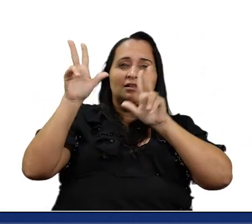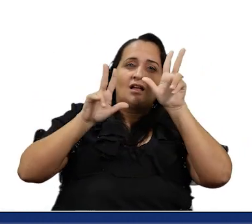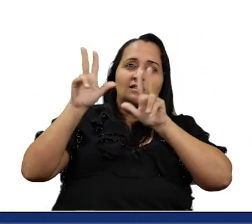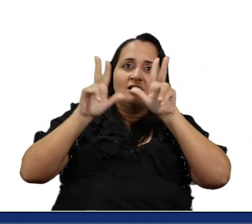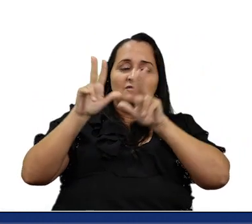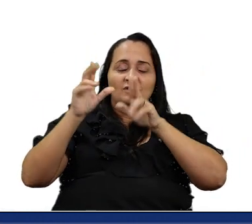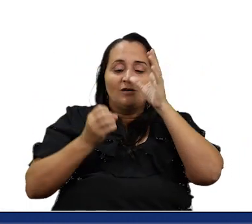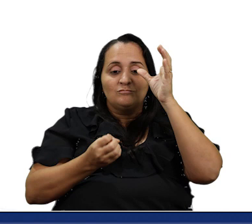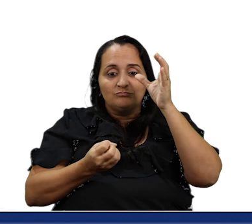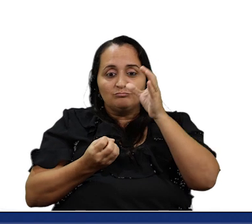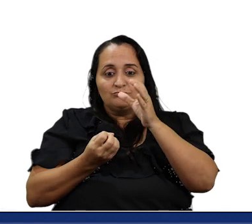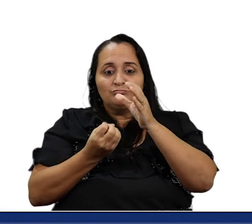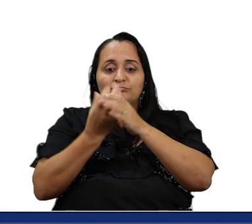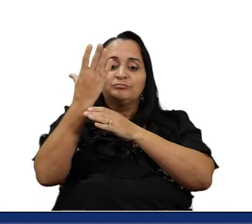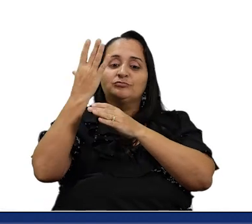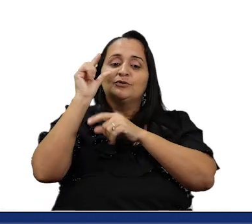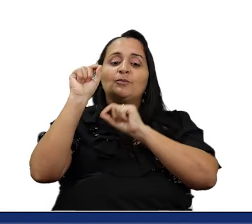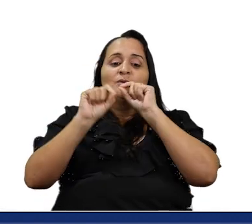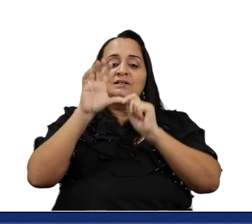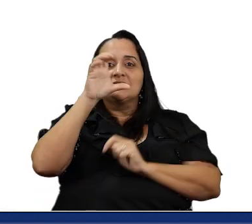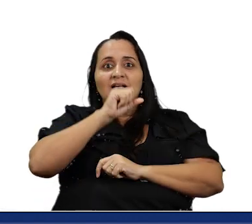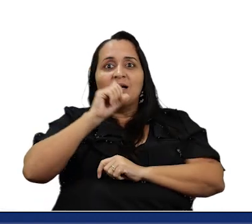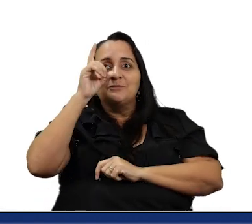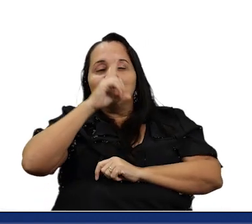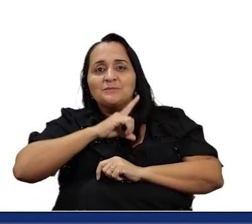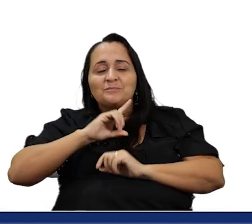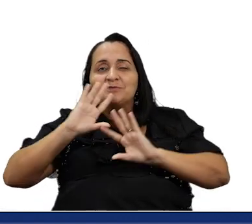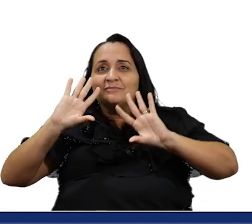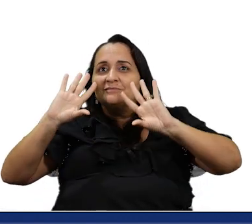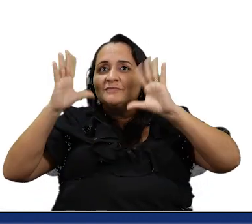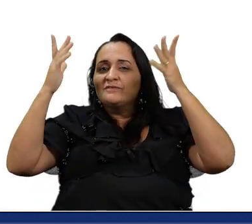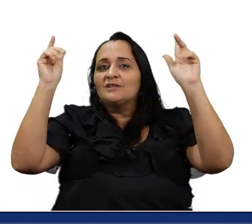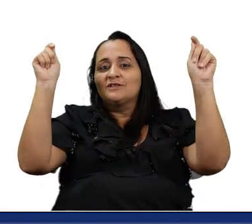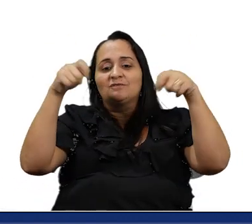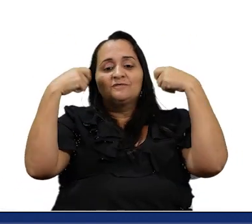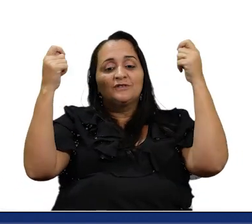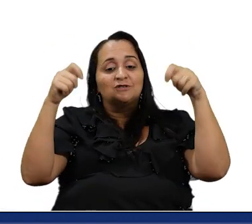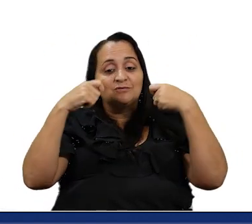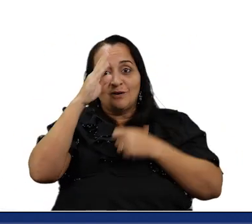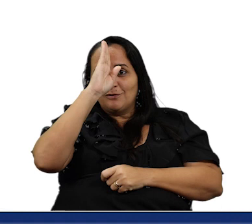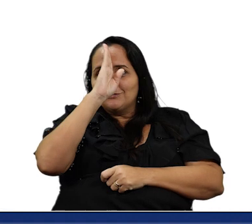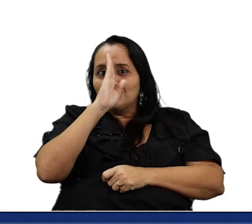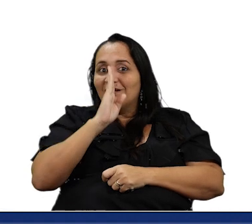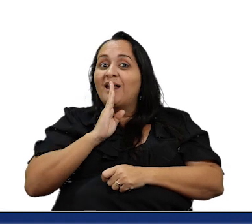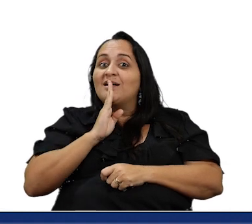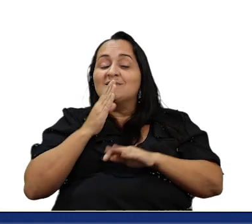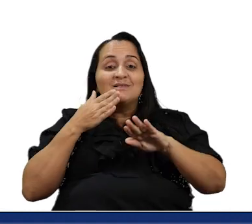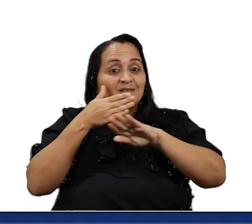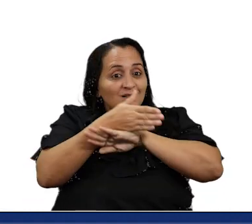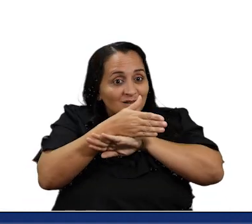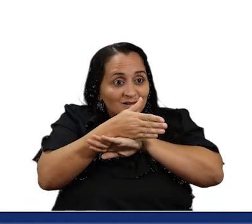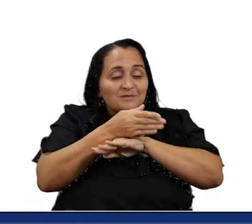gratuita. Como parte da programação do Festival da Primavera, a Casa do